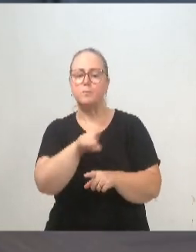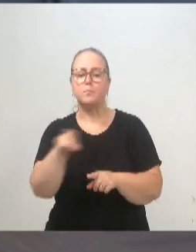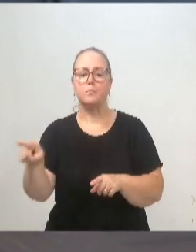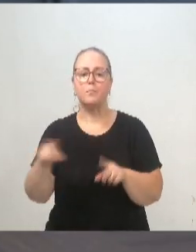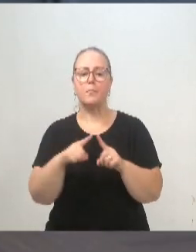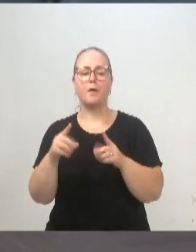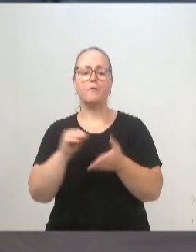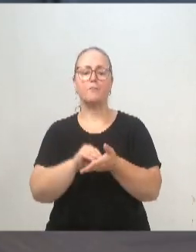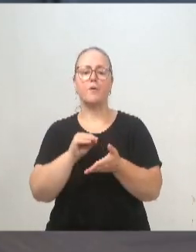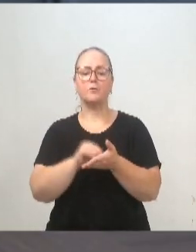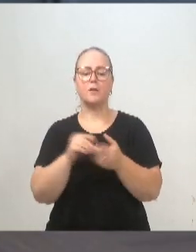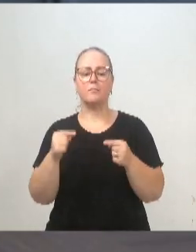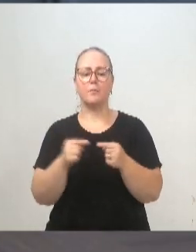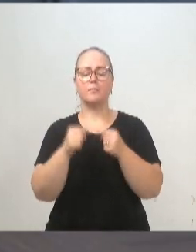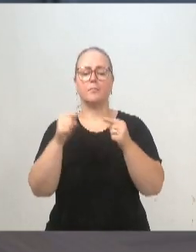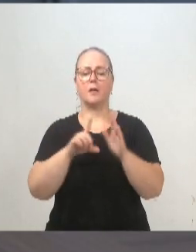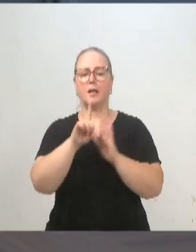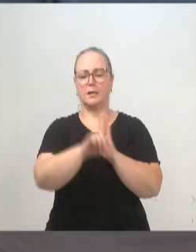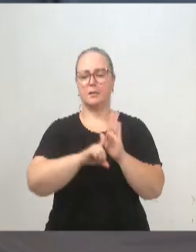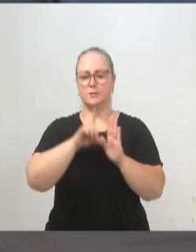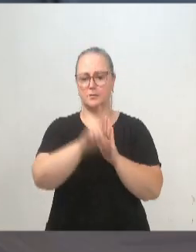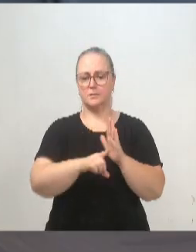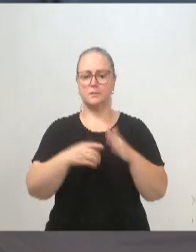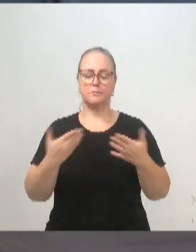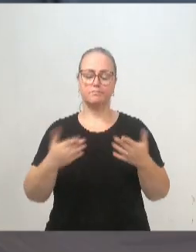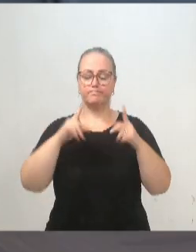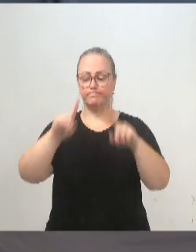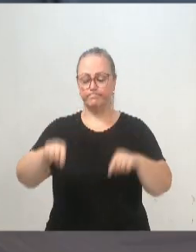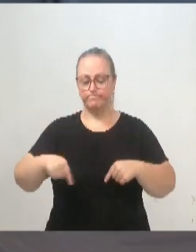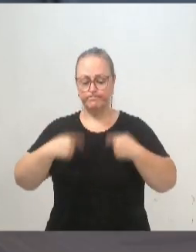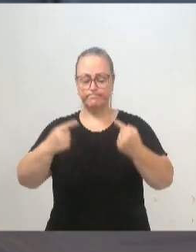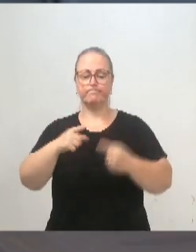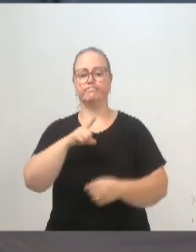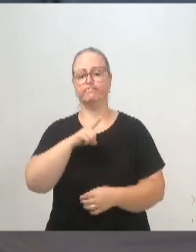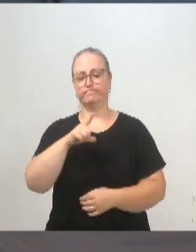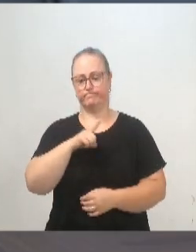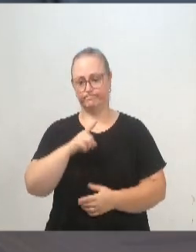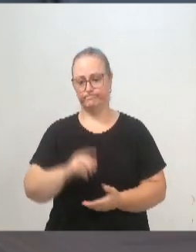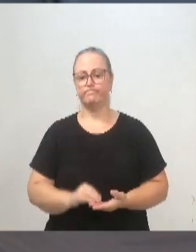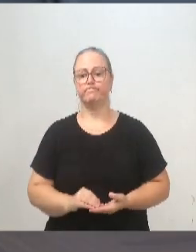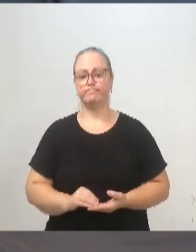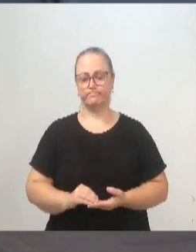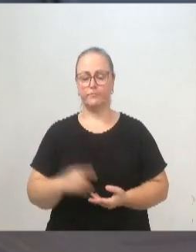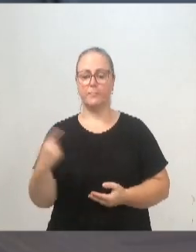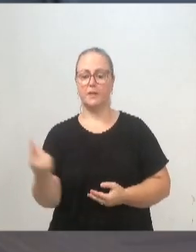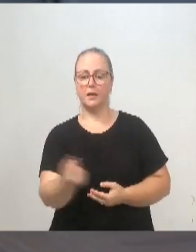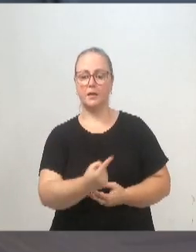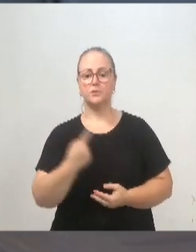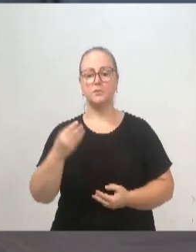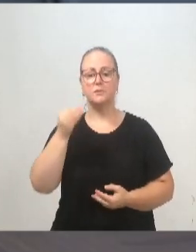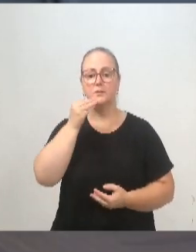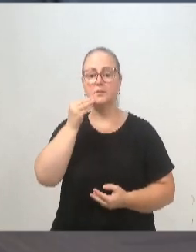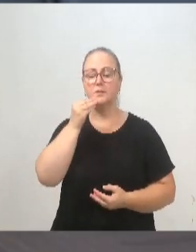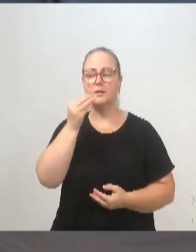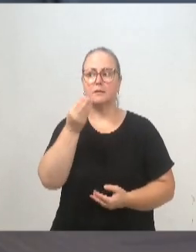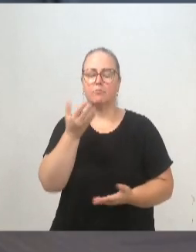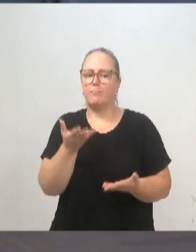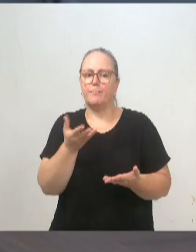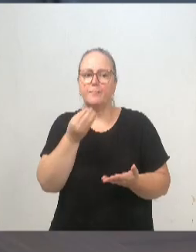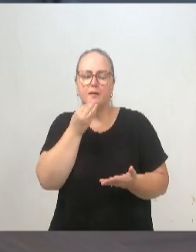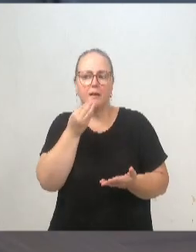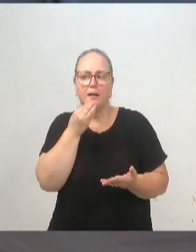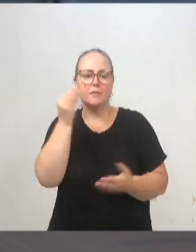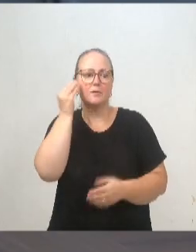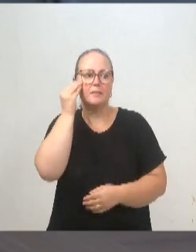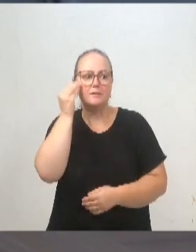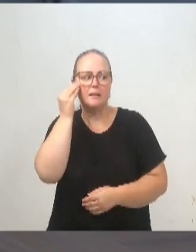lá dentro da legislação. Então, são os desafios que o poder público tem e que a gente tenta, obviamente, né, fazer da melhor forma possível para que nós